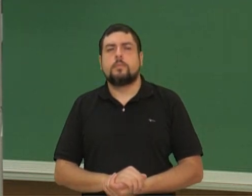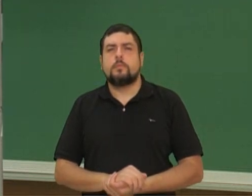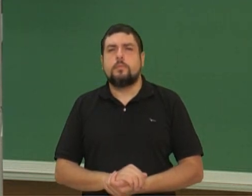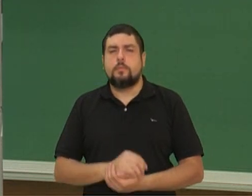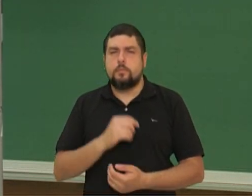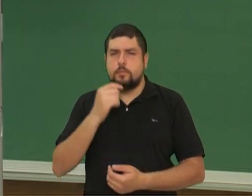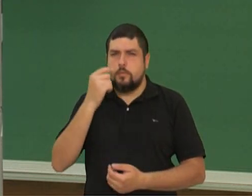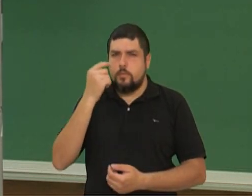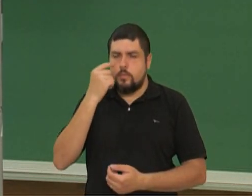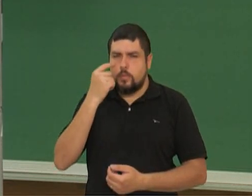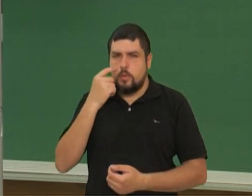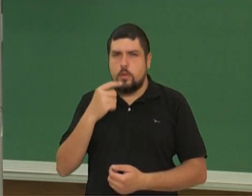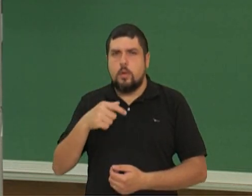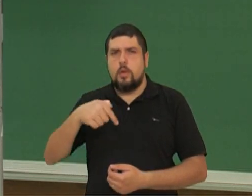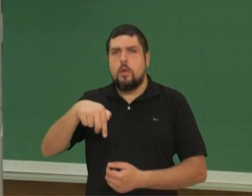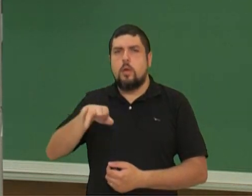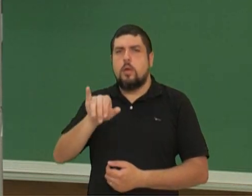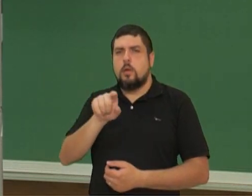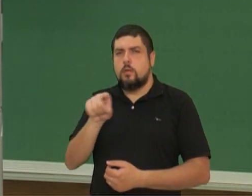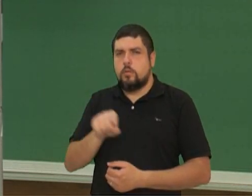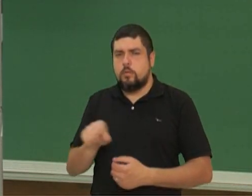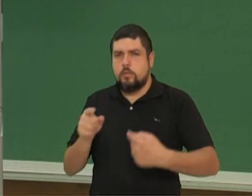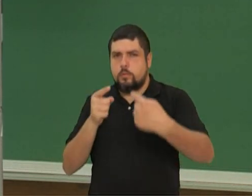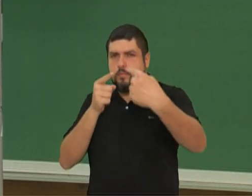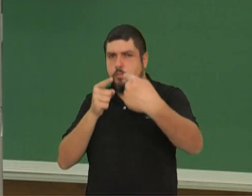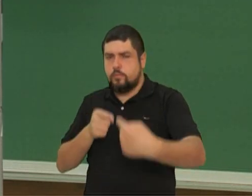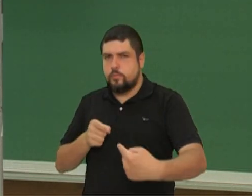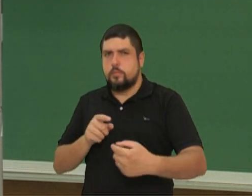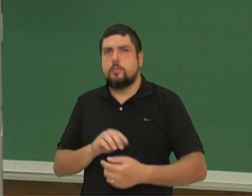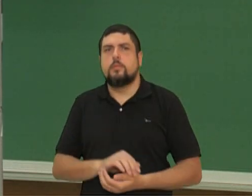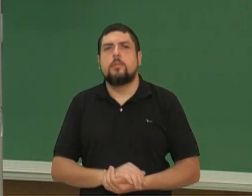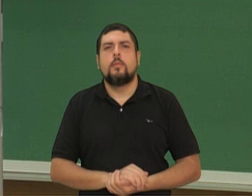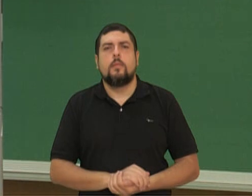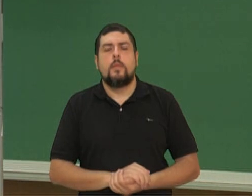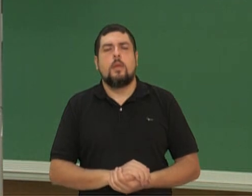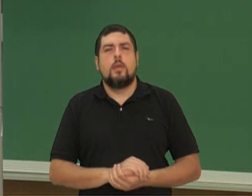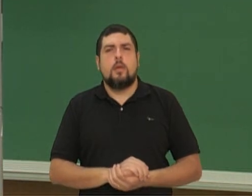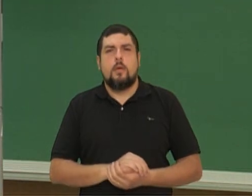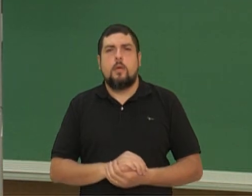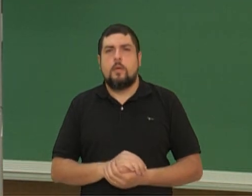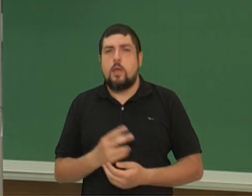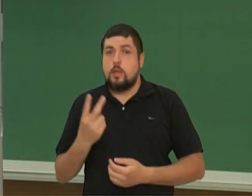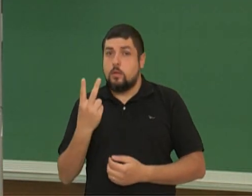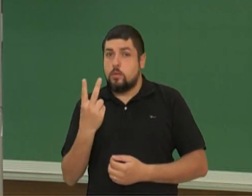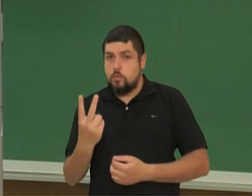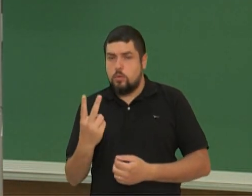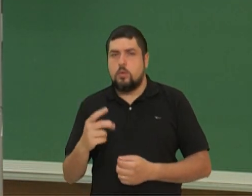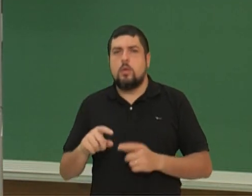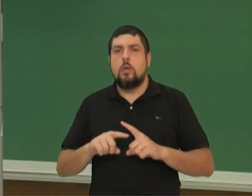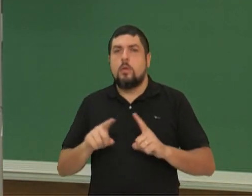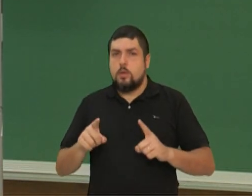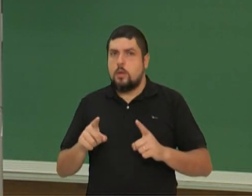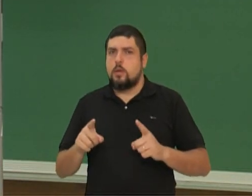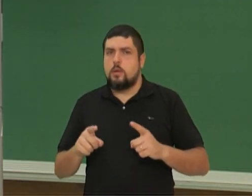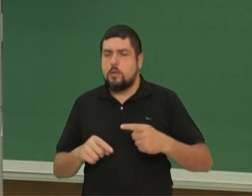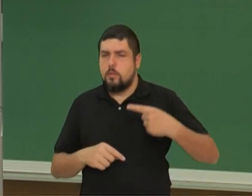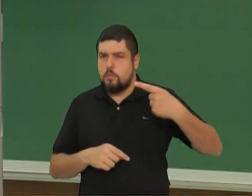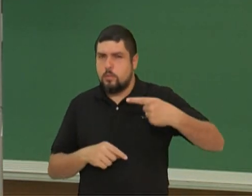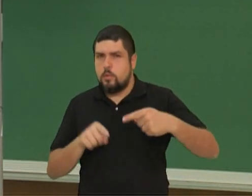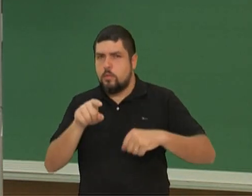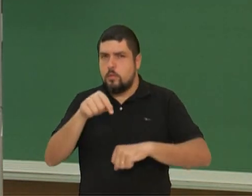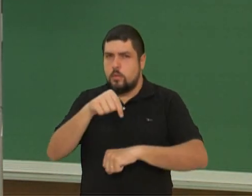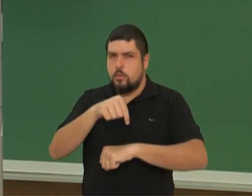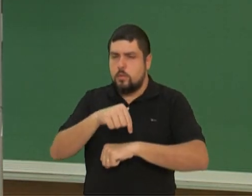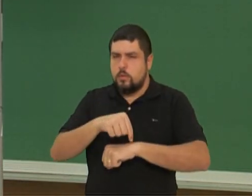encerrar a aula. Aqui dois, na verdade, não vamos falar de 2, mas o primeiro vai para você pensar um pouquinho, uns